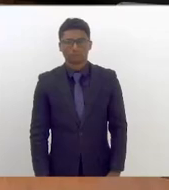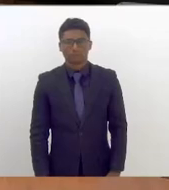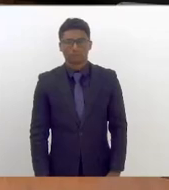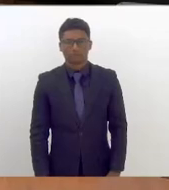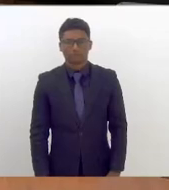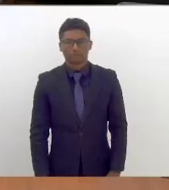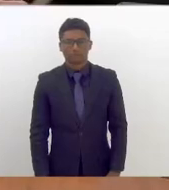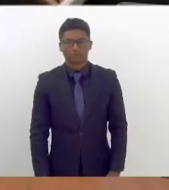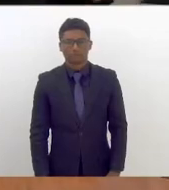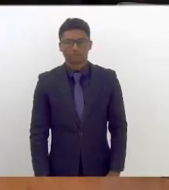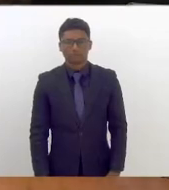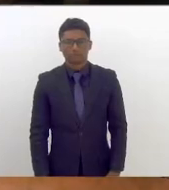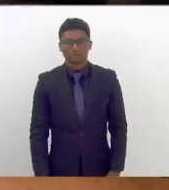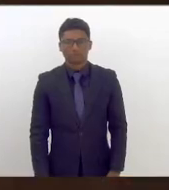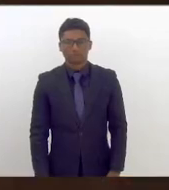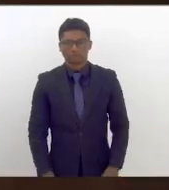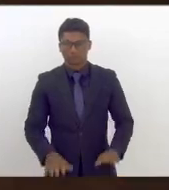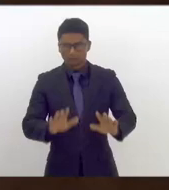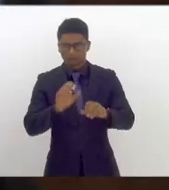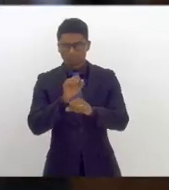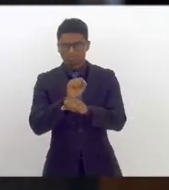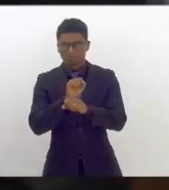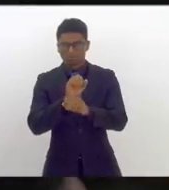Mas, peraí, só um minutinho, presidente.